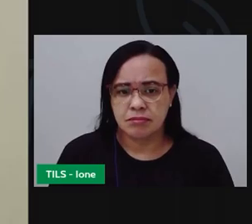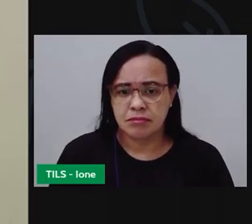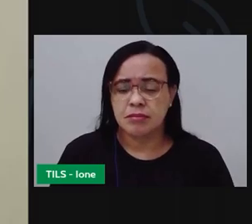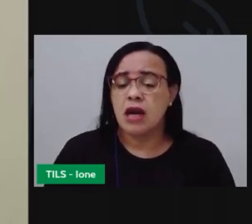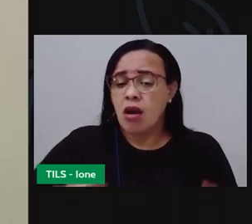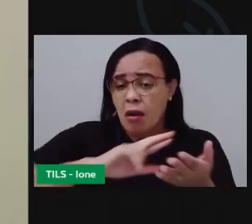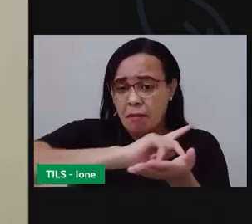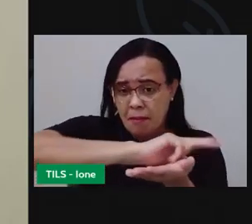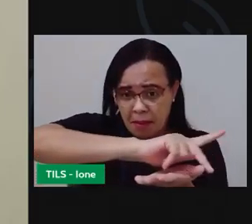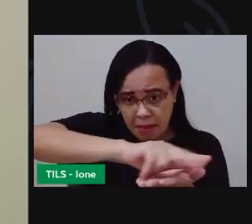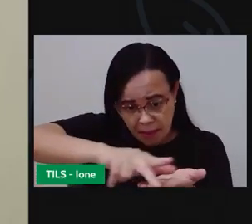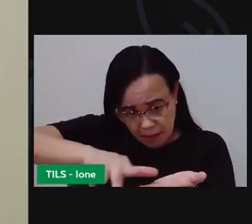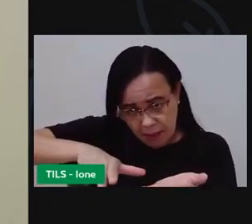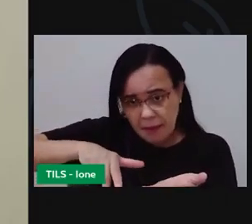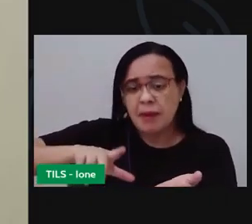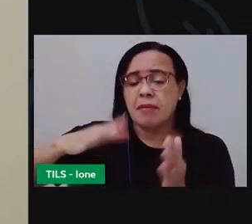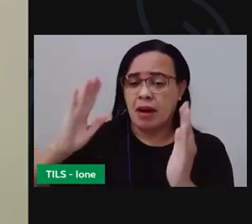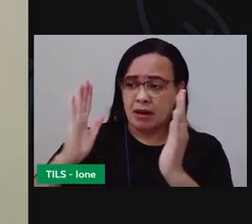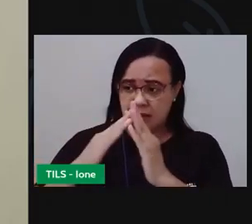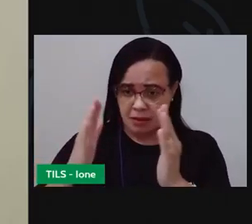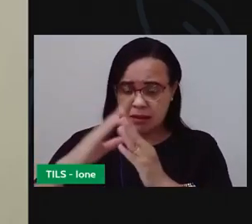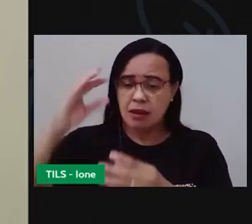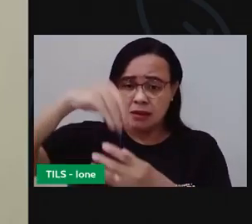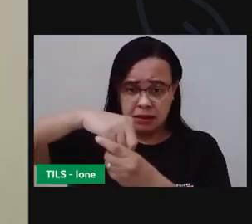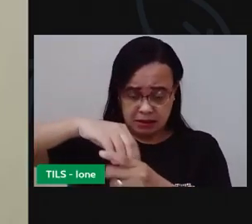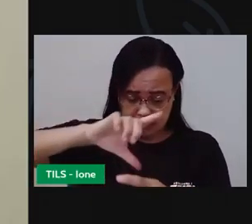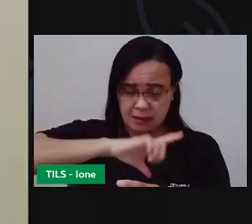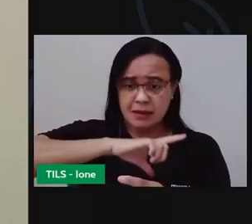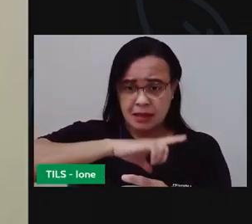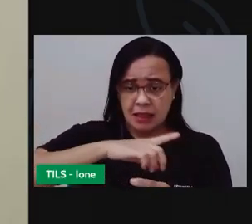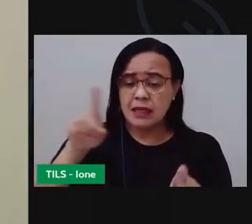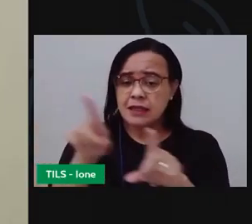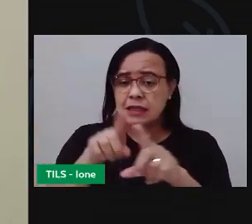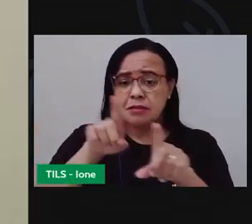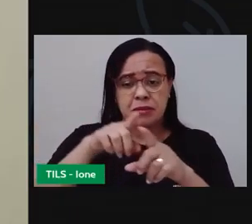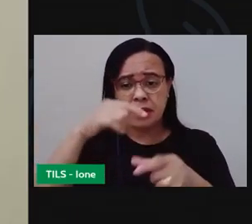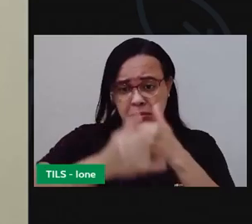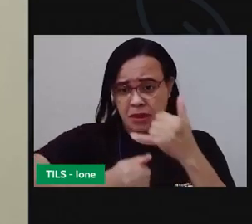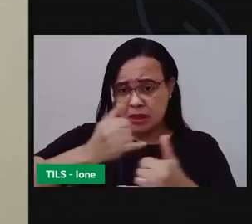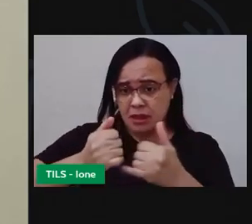diversos produtos que você tem em casa, caixas de brinquedos que você compra.